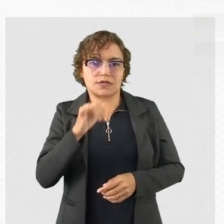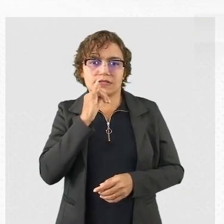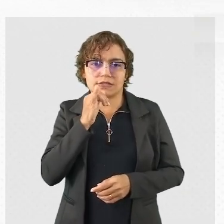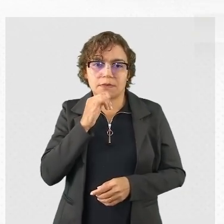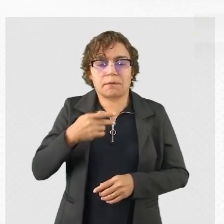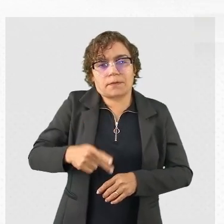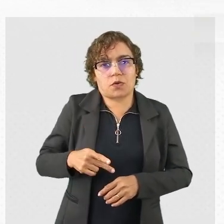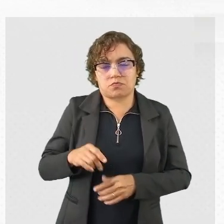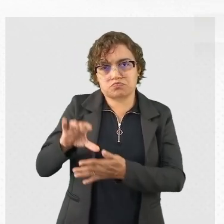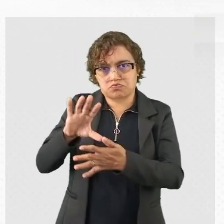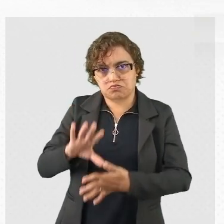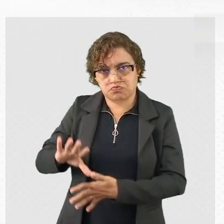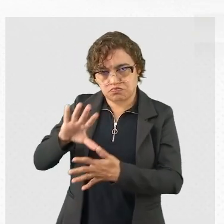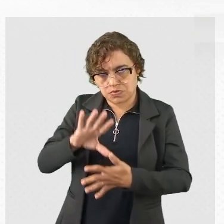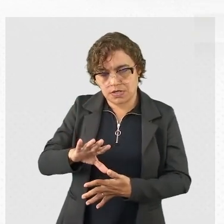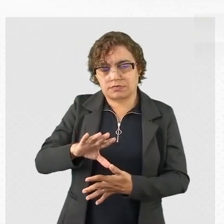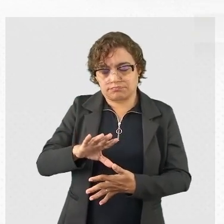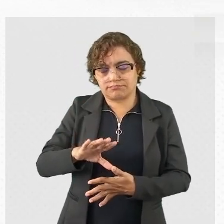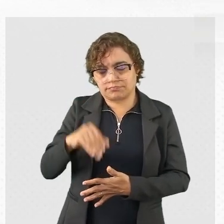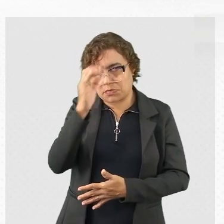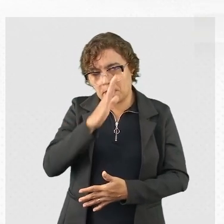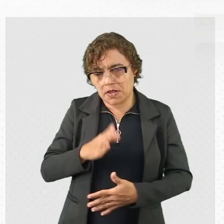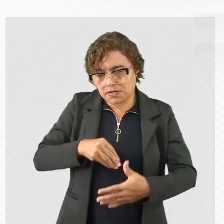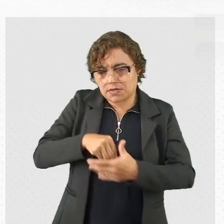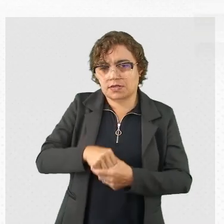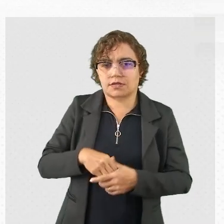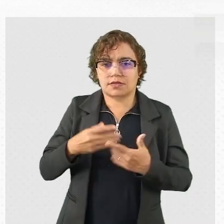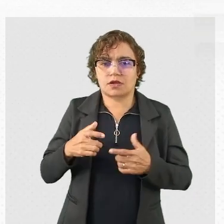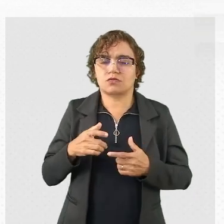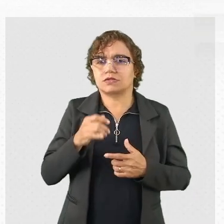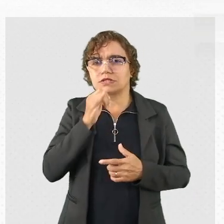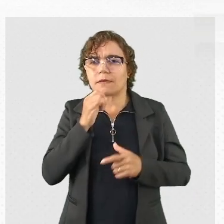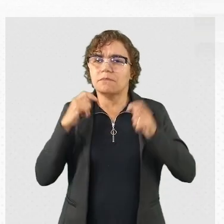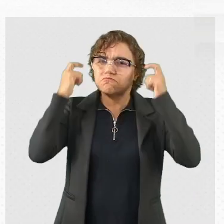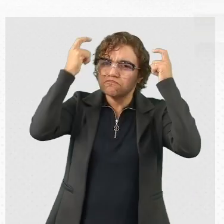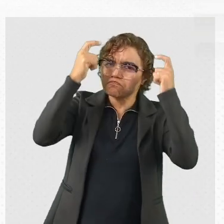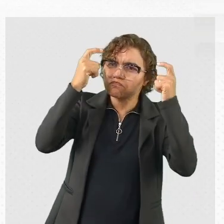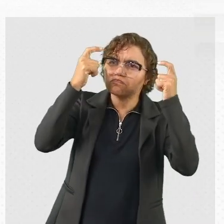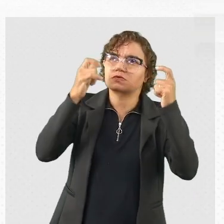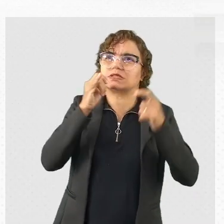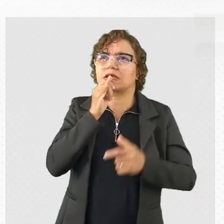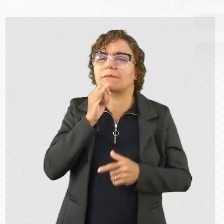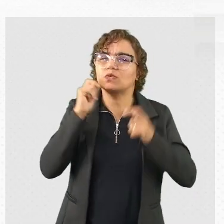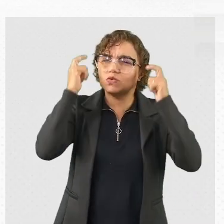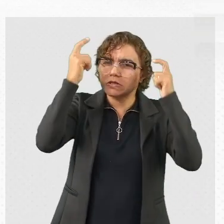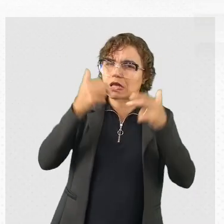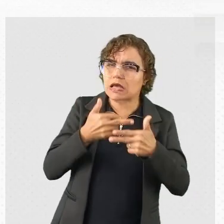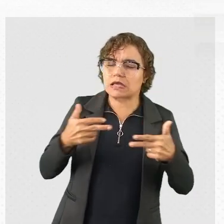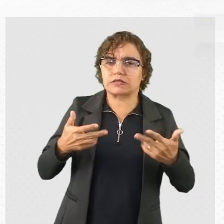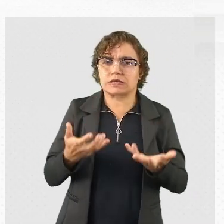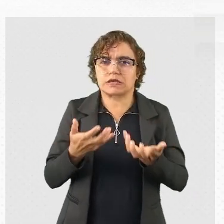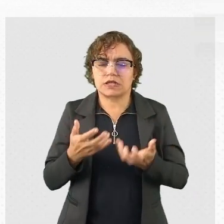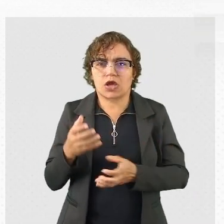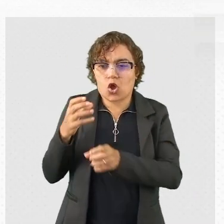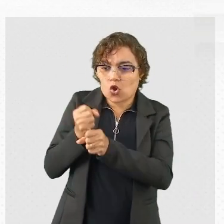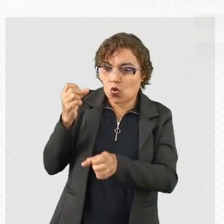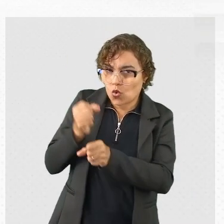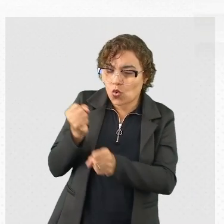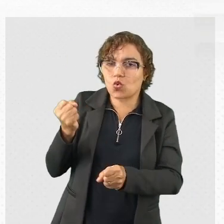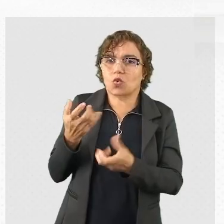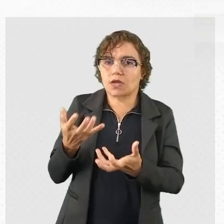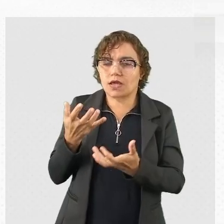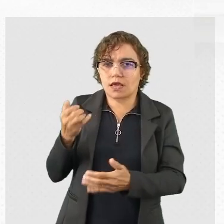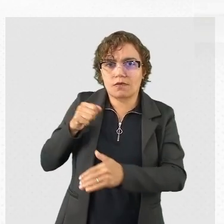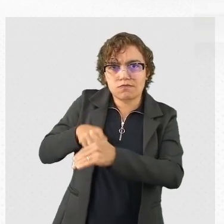aqui na América, do território brasileiro. Então, a coroa ela queria ficar com os lucros, com todo o